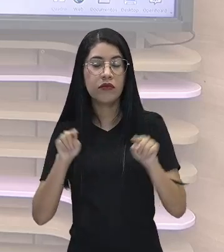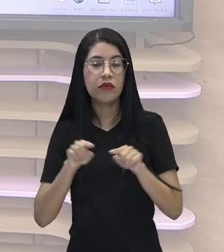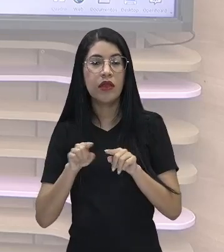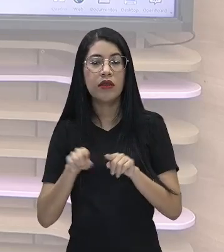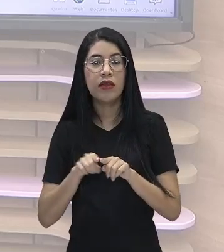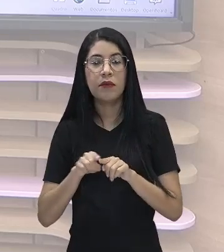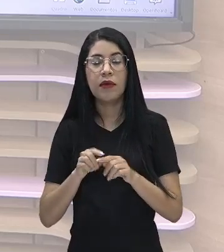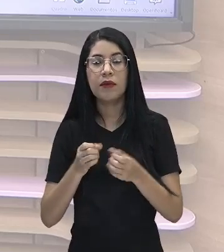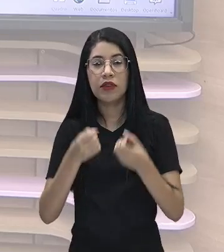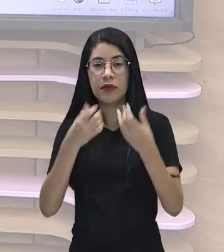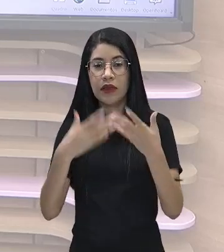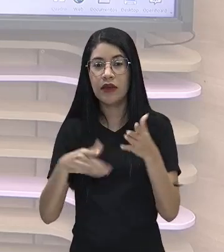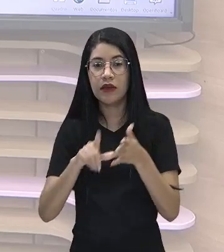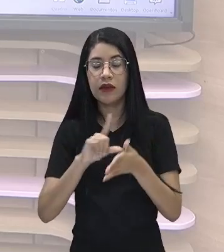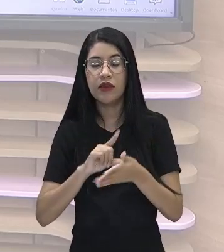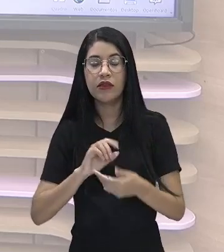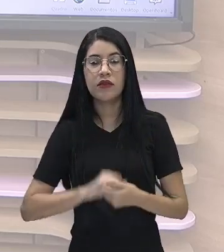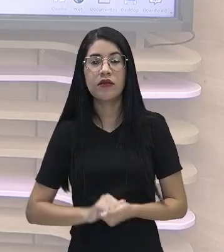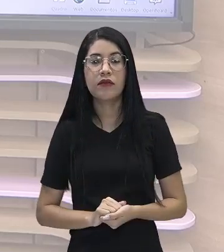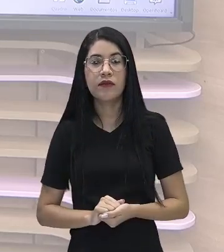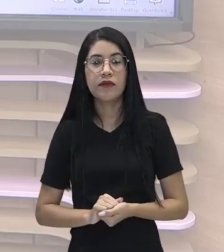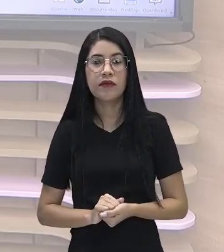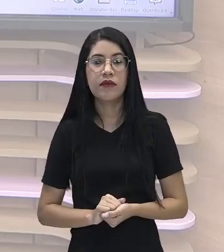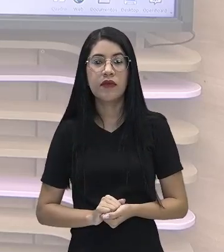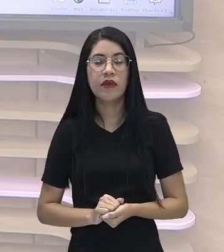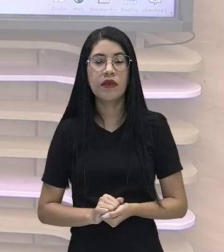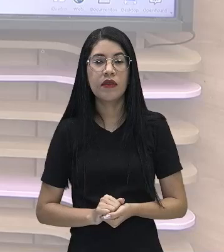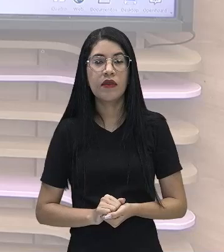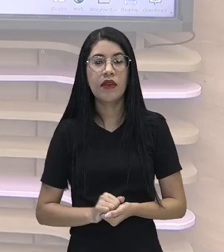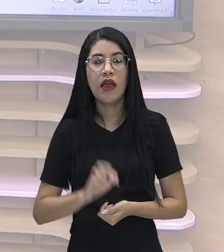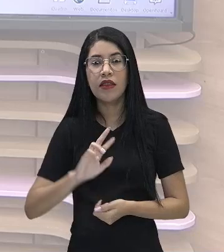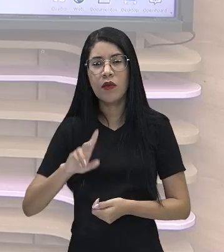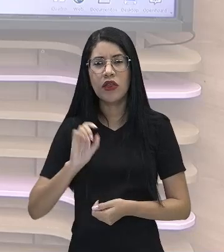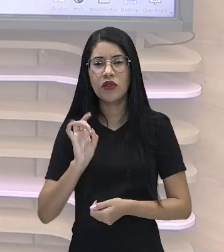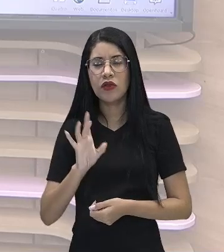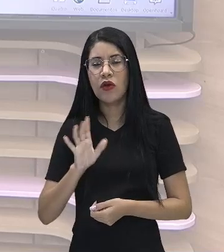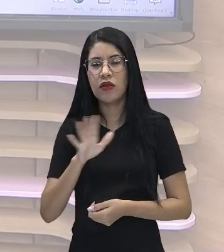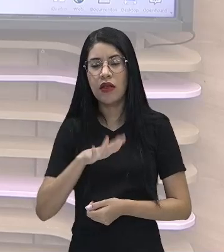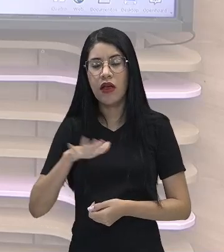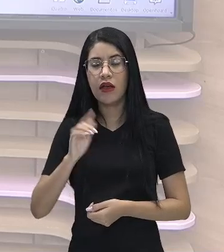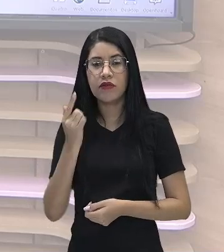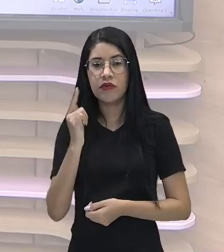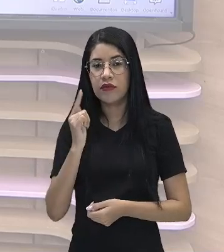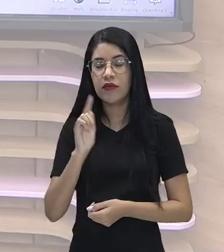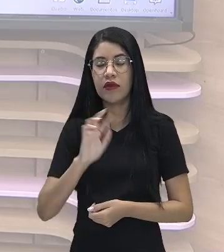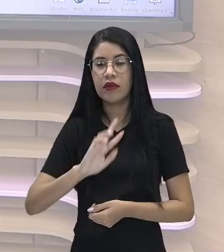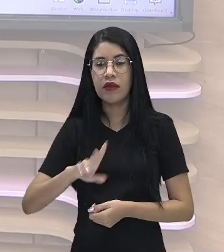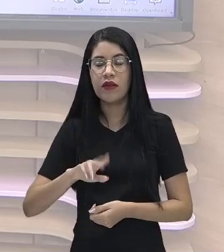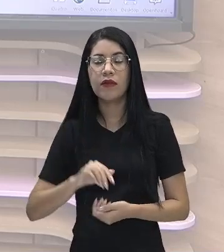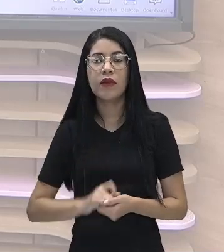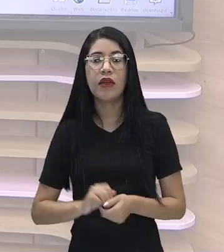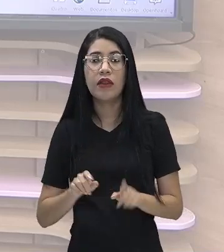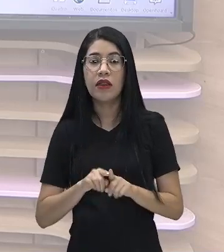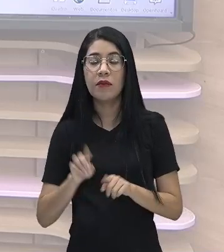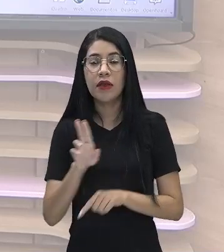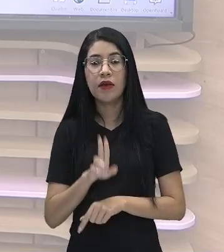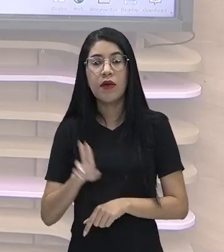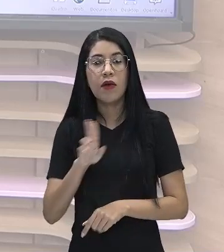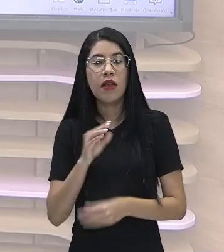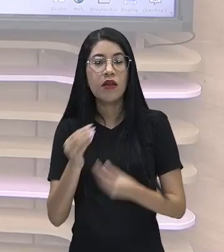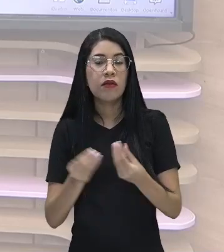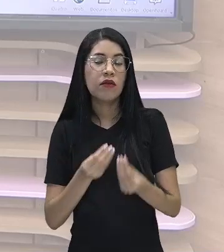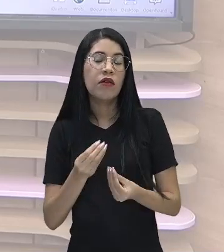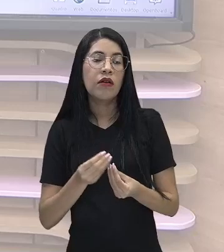como eu já falei, não somente na área de conhecimento da geografia. Esses recursos visuais, eles